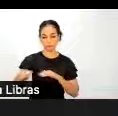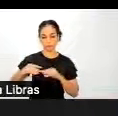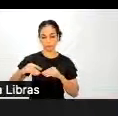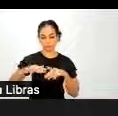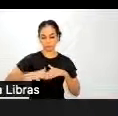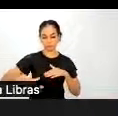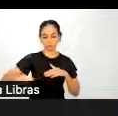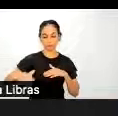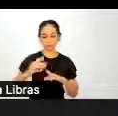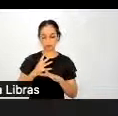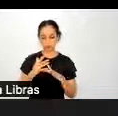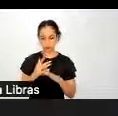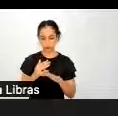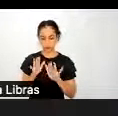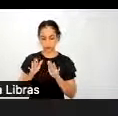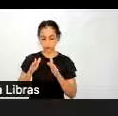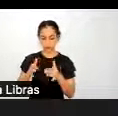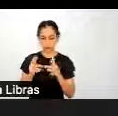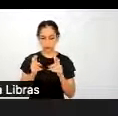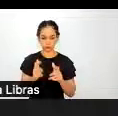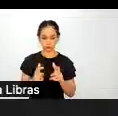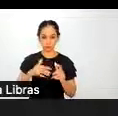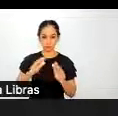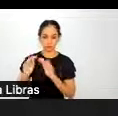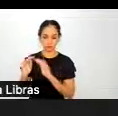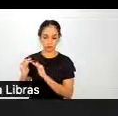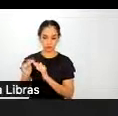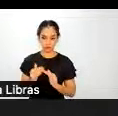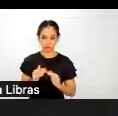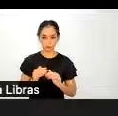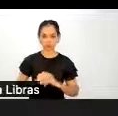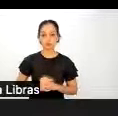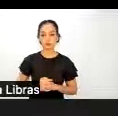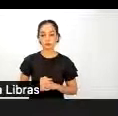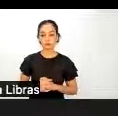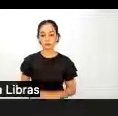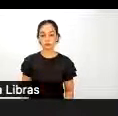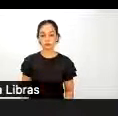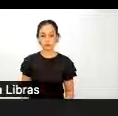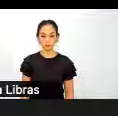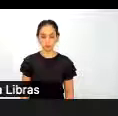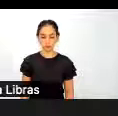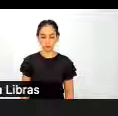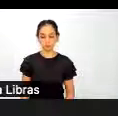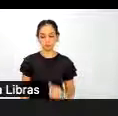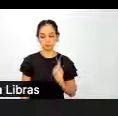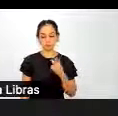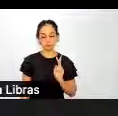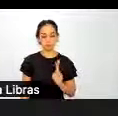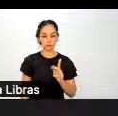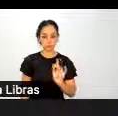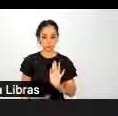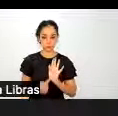cidade, claro que mais concentrado em lugares com mais favelas, né? E a gente sempre mostra